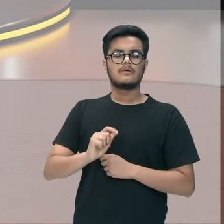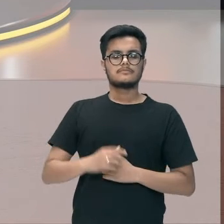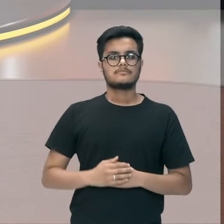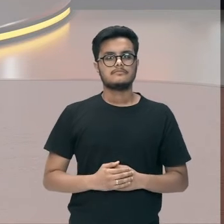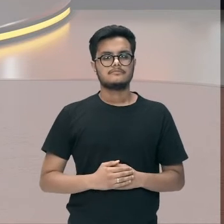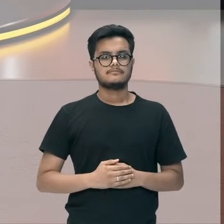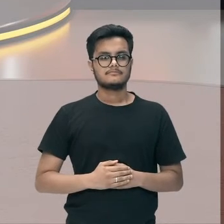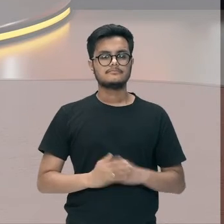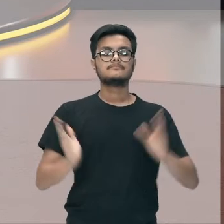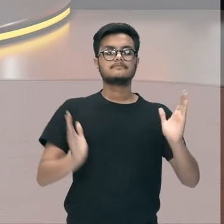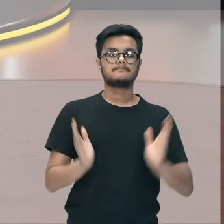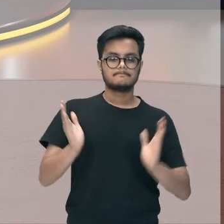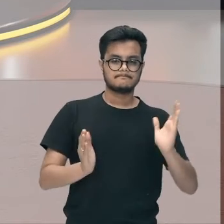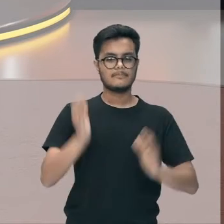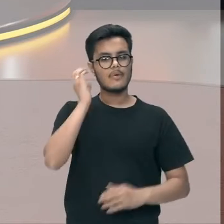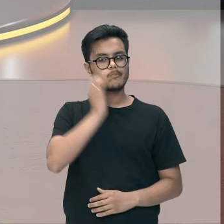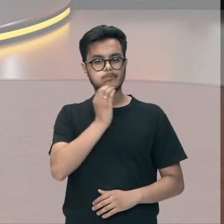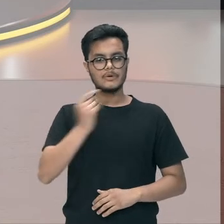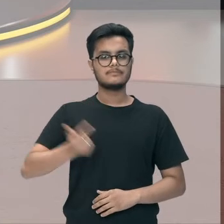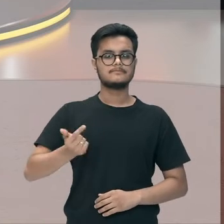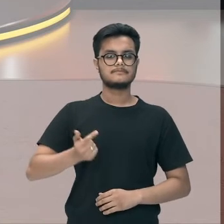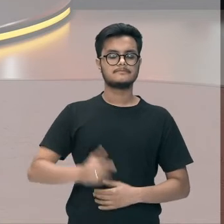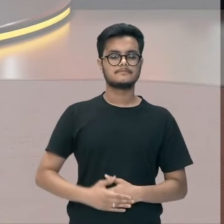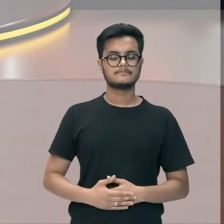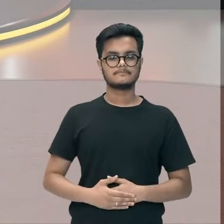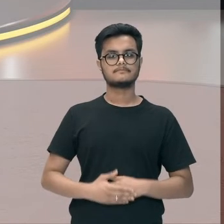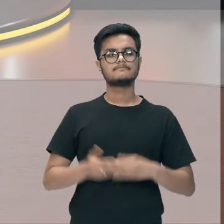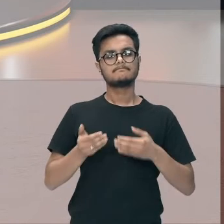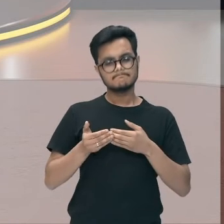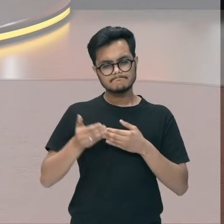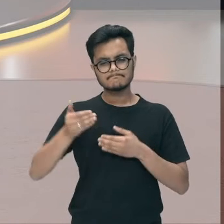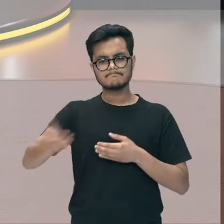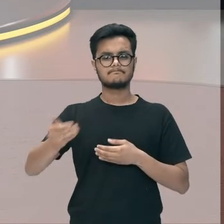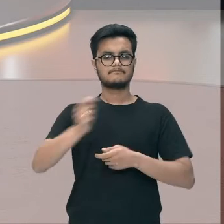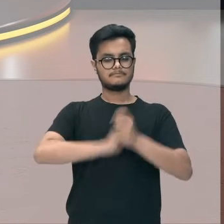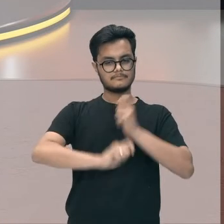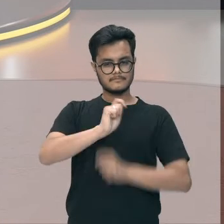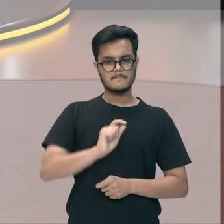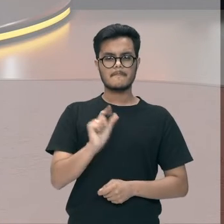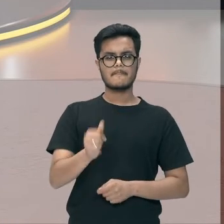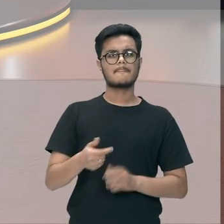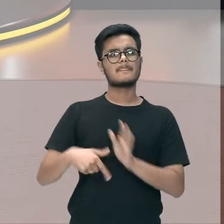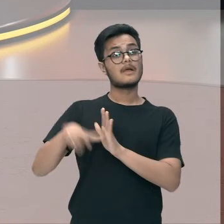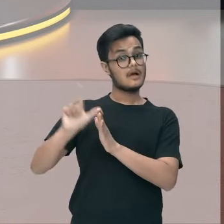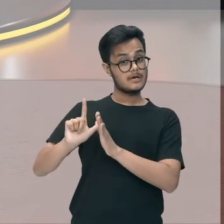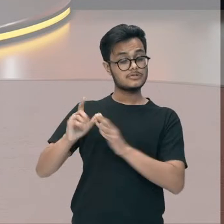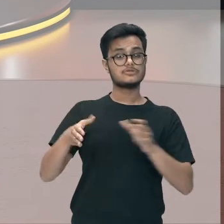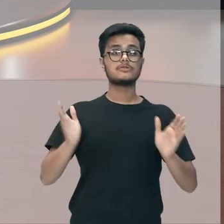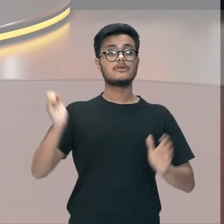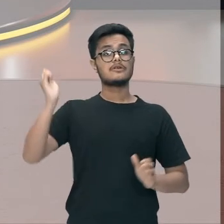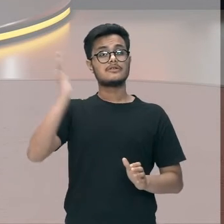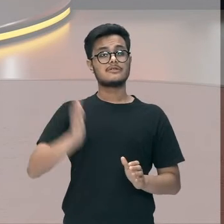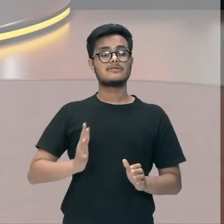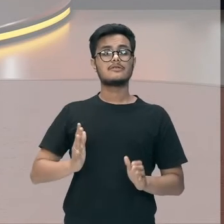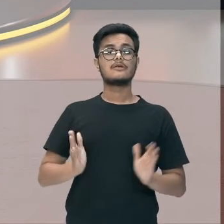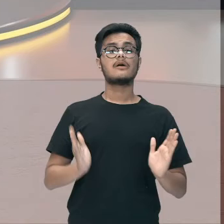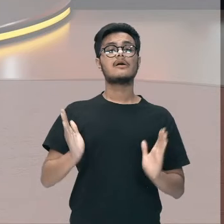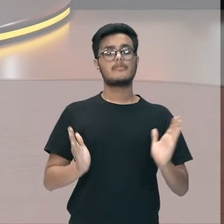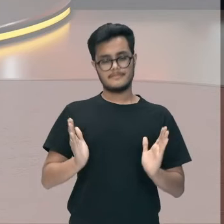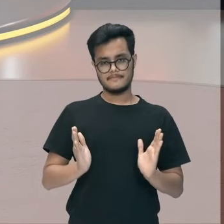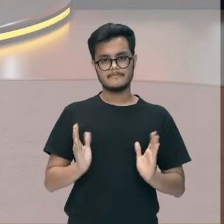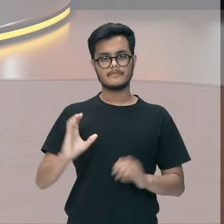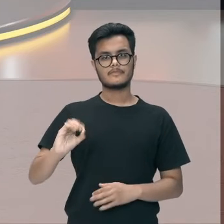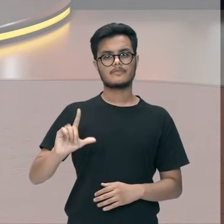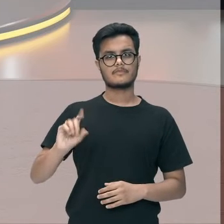Durante o Segundo Reinado, ainda perdurou muitos aspectos da economia colonial, que era aquela